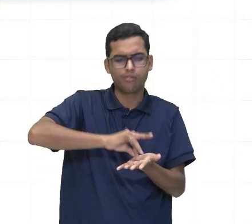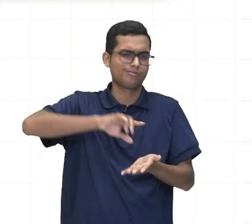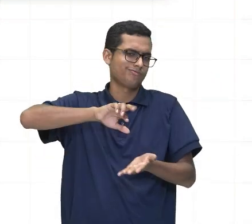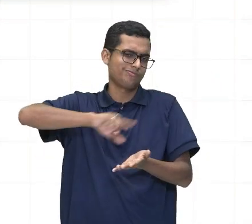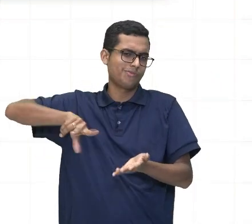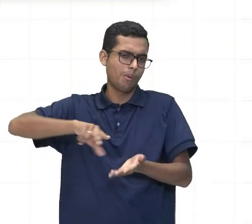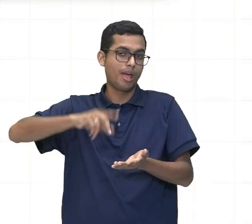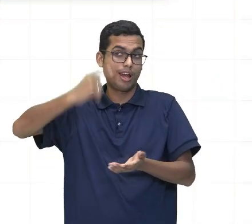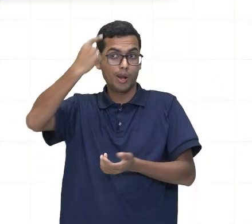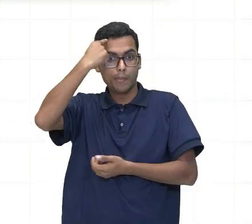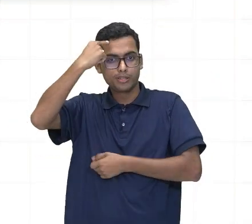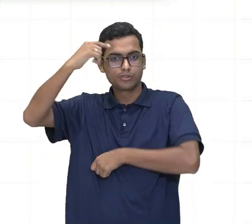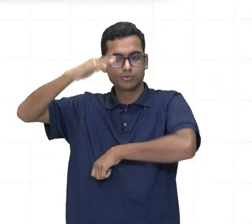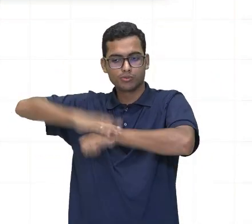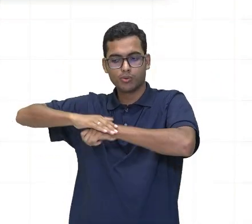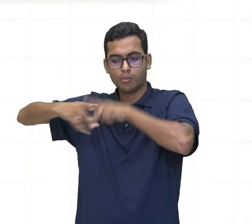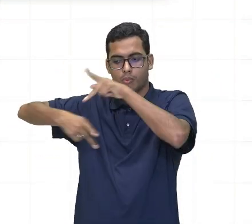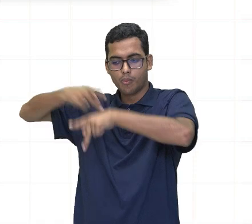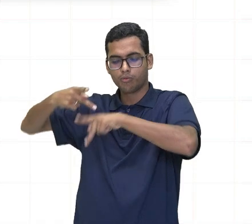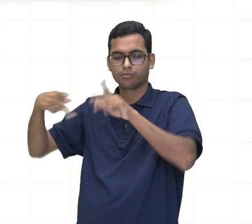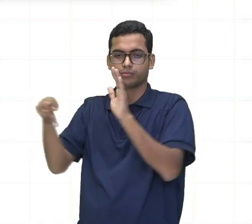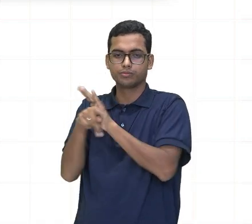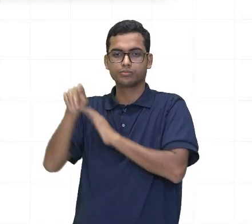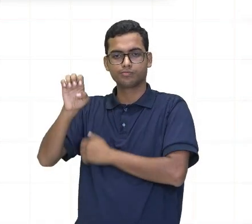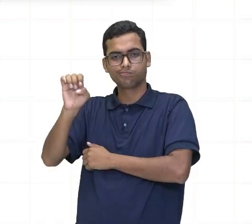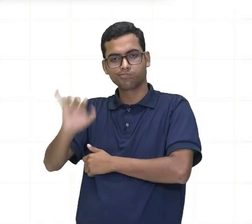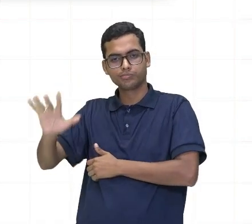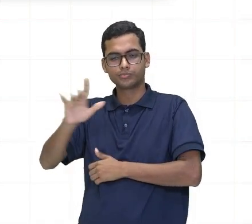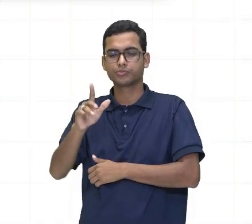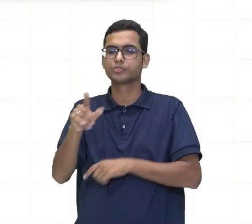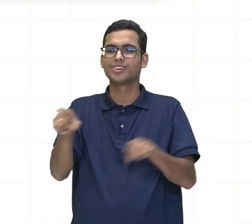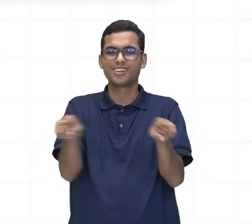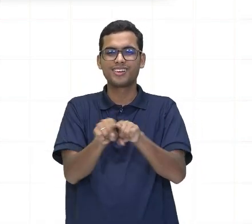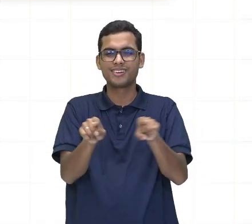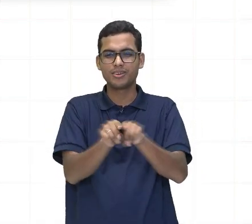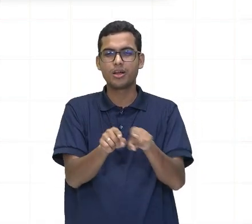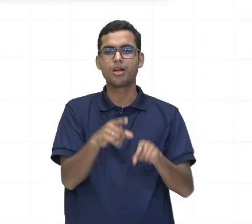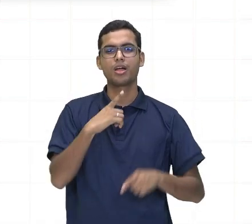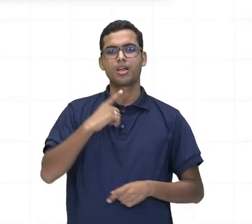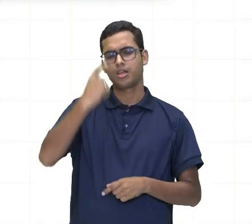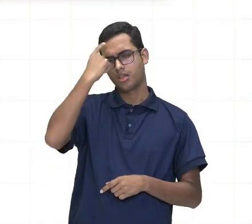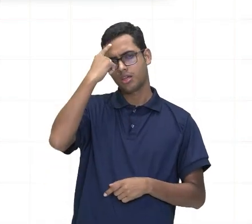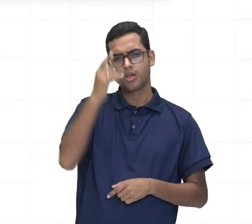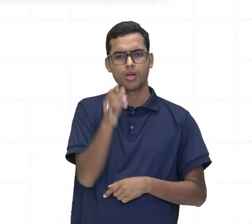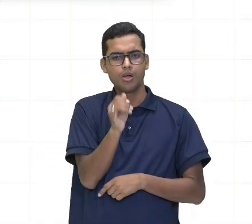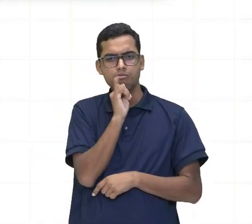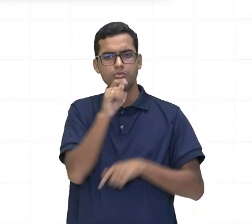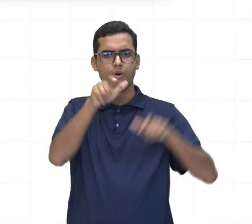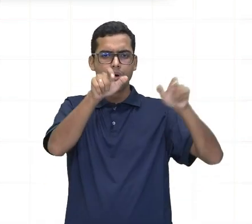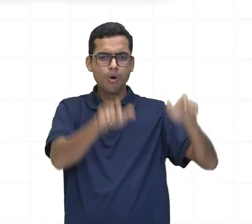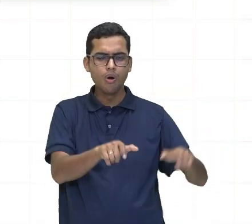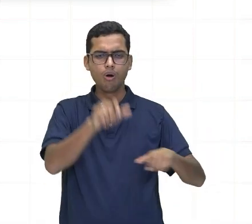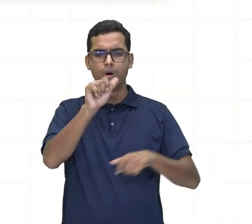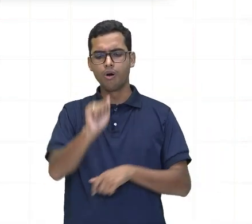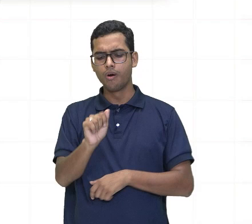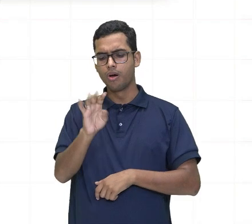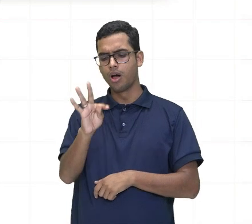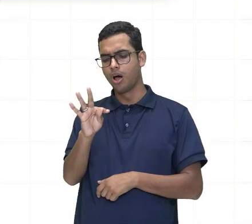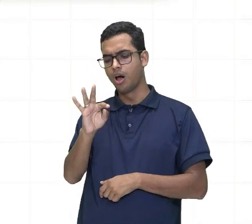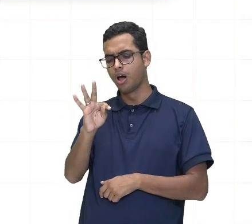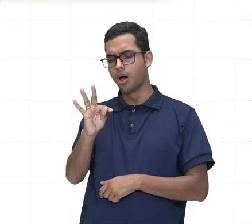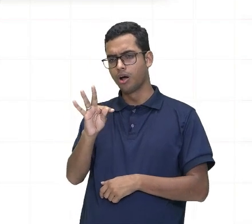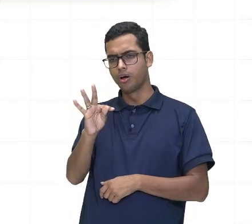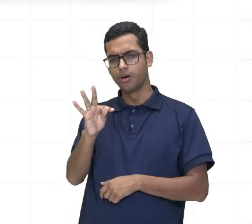podemos citar justamente Atlântida, né, de acordo com o filósofo grego Platão, em que ele fala desse